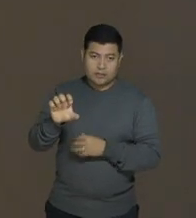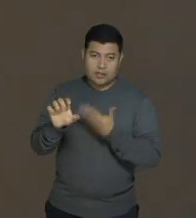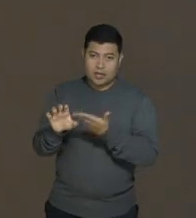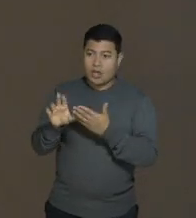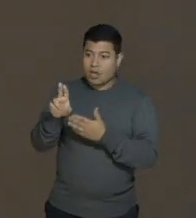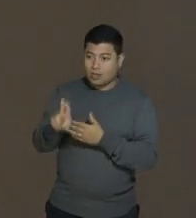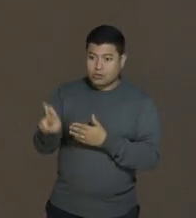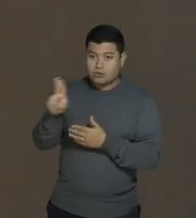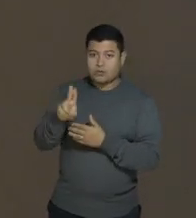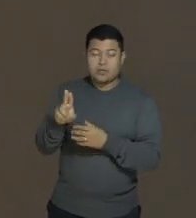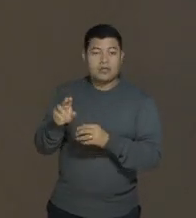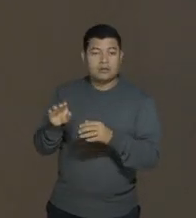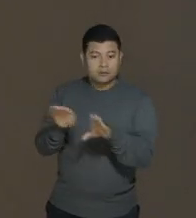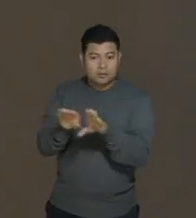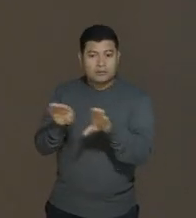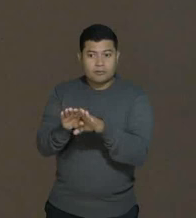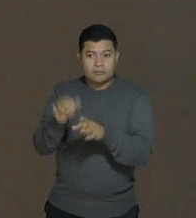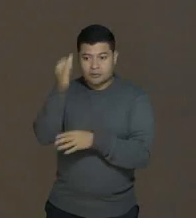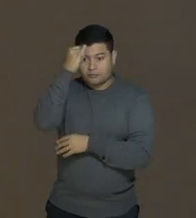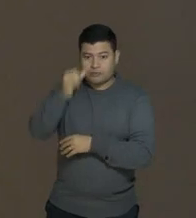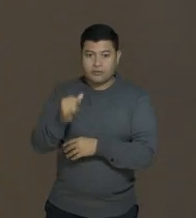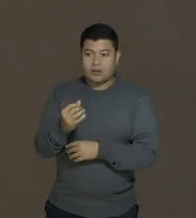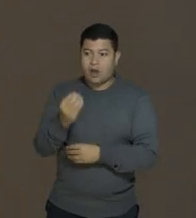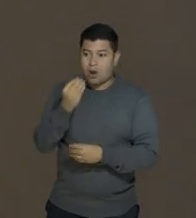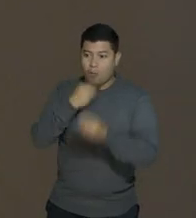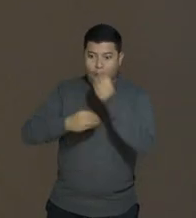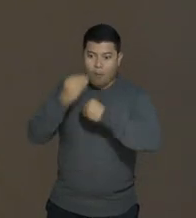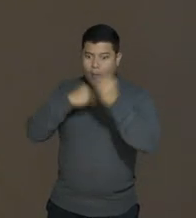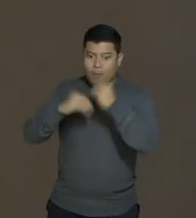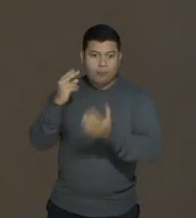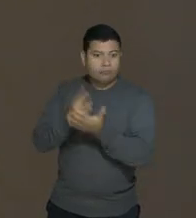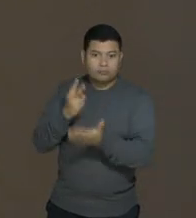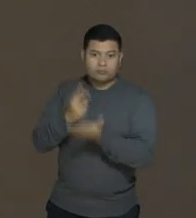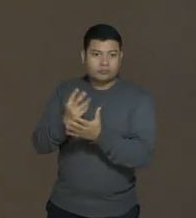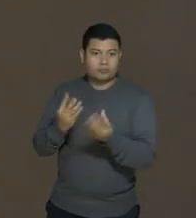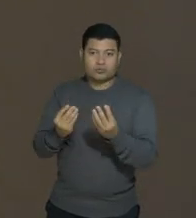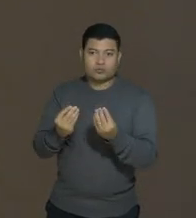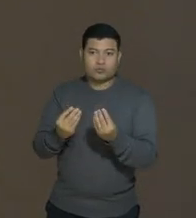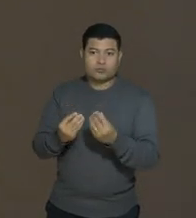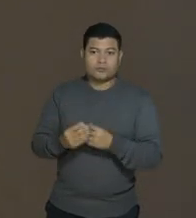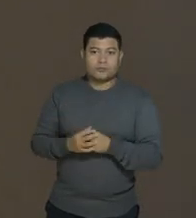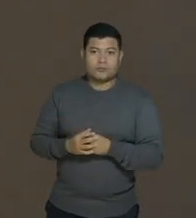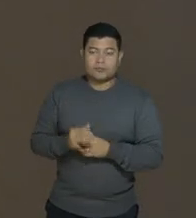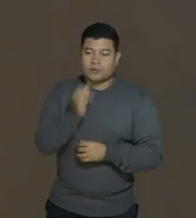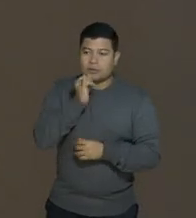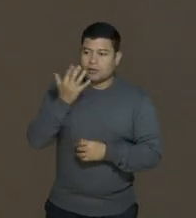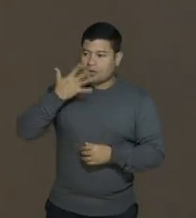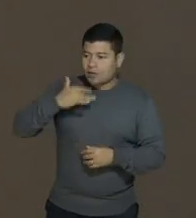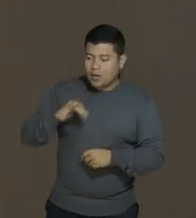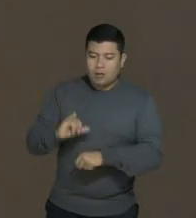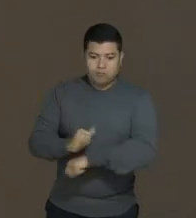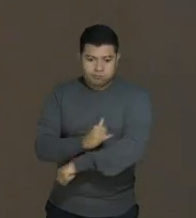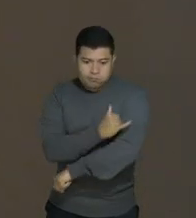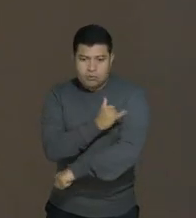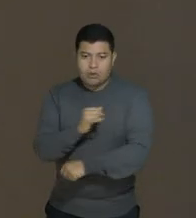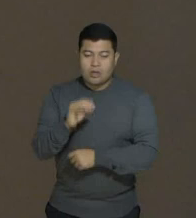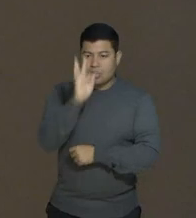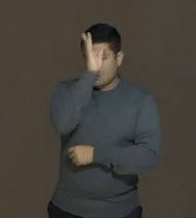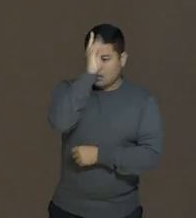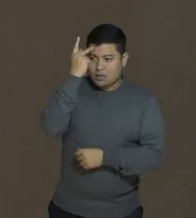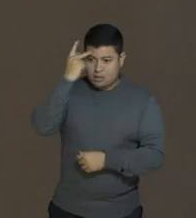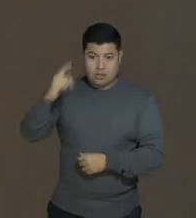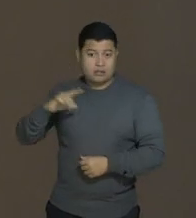compulsão alimentar também. Então, vamos dizer, quando eu tenho uma criança que é obesa, e TDAH, eu uso o